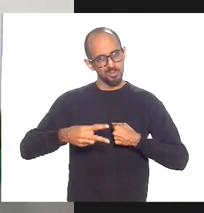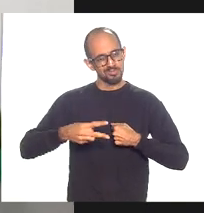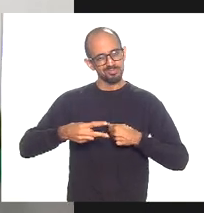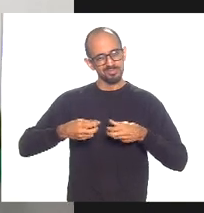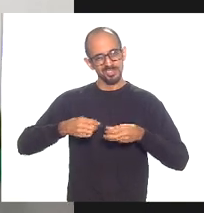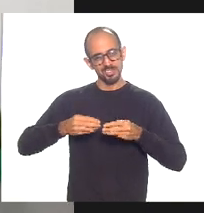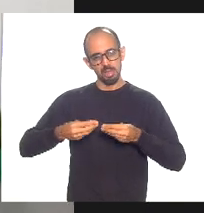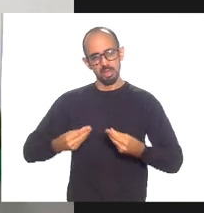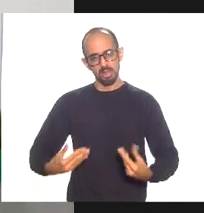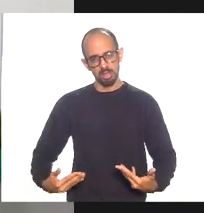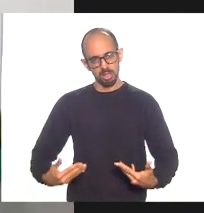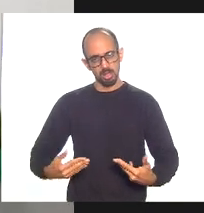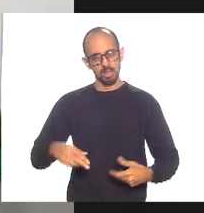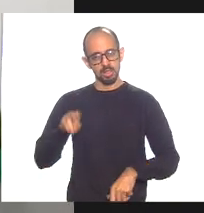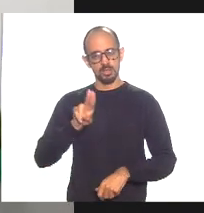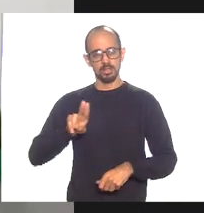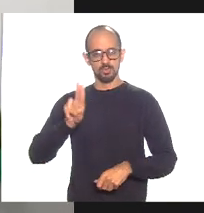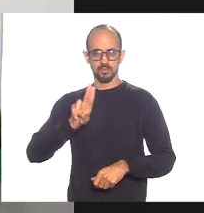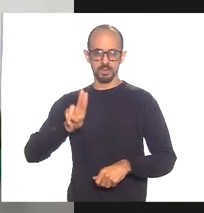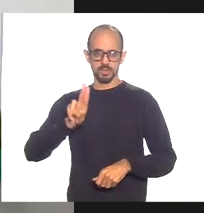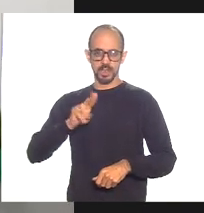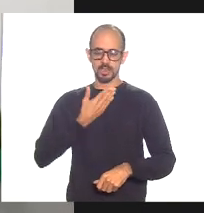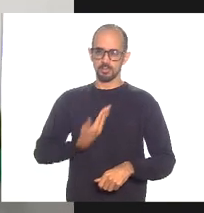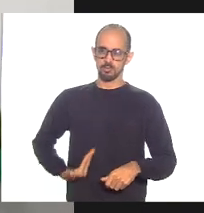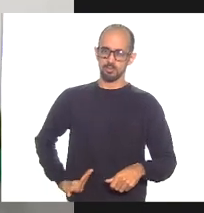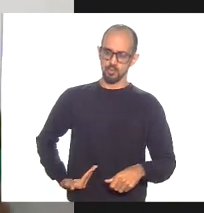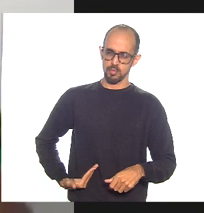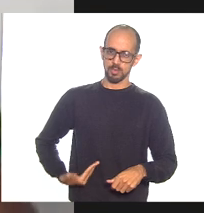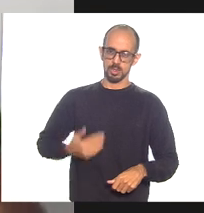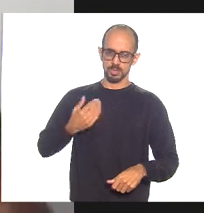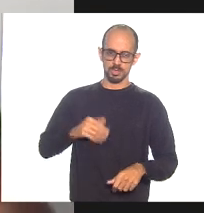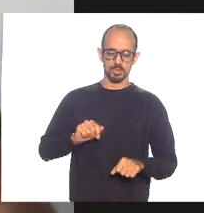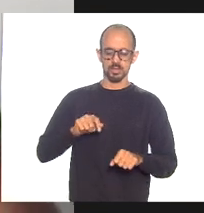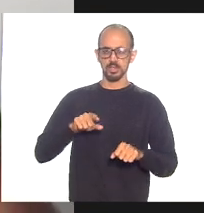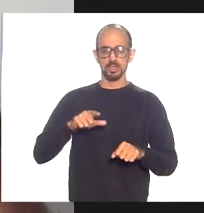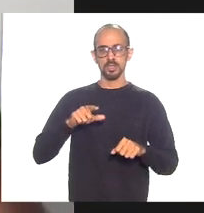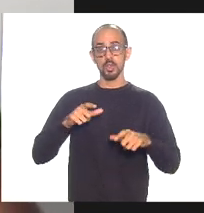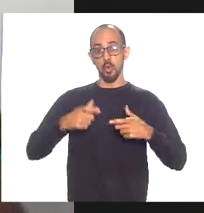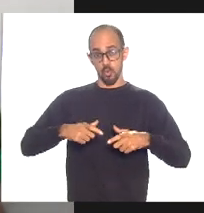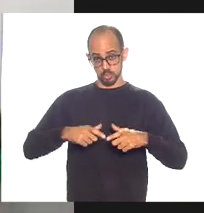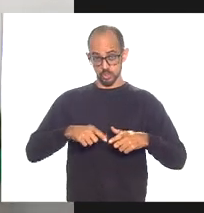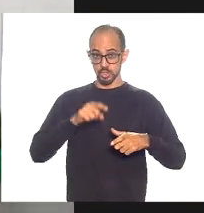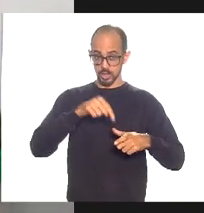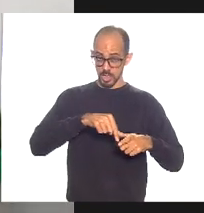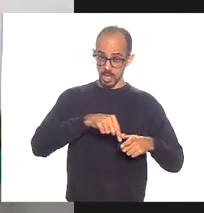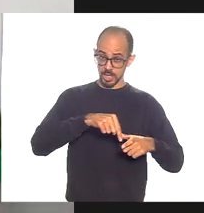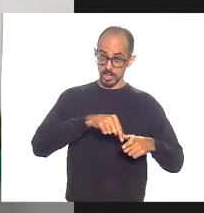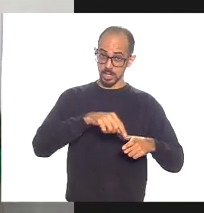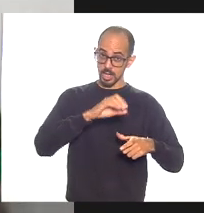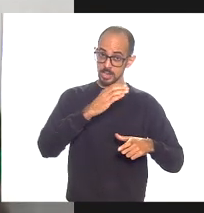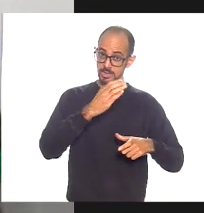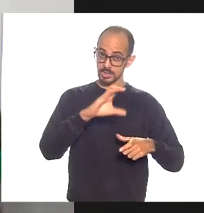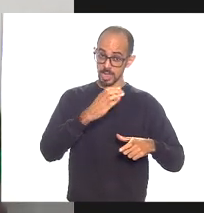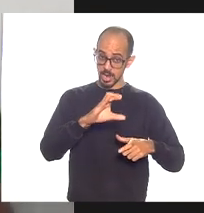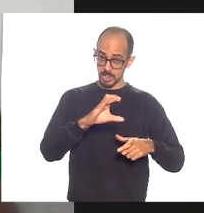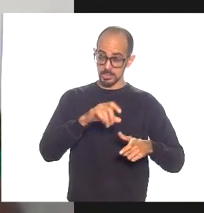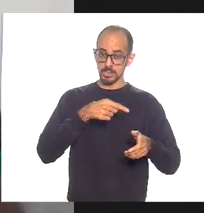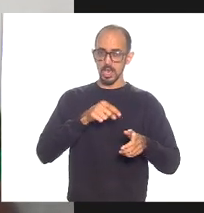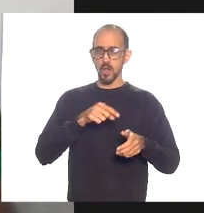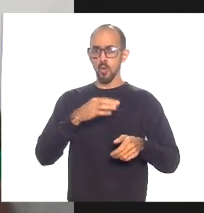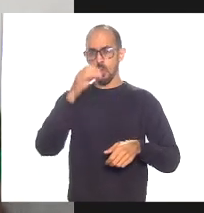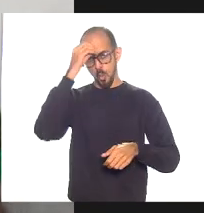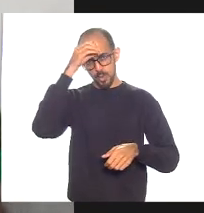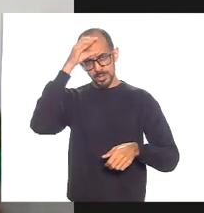quebradeira das nossas universidades públicas, onde o ciência, conhecimento e pesquisa